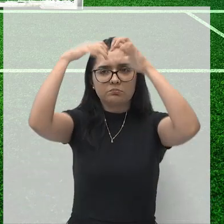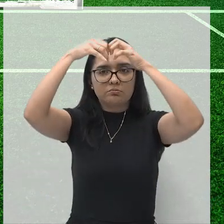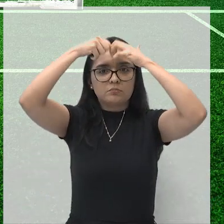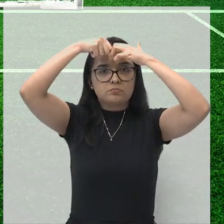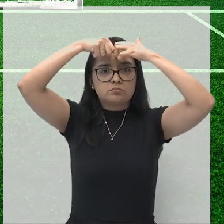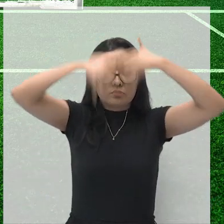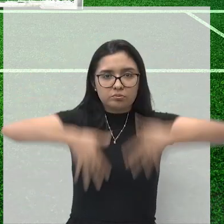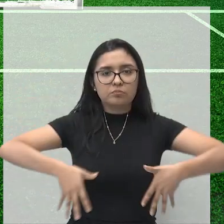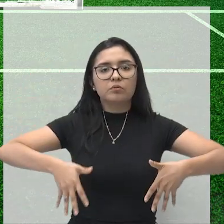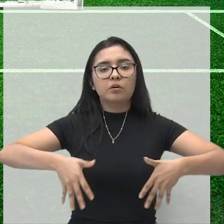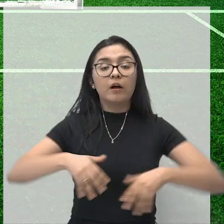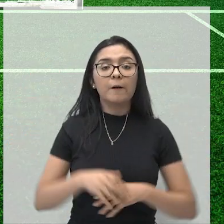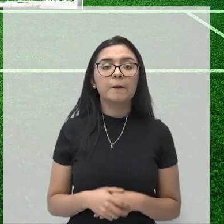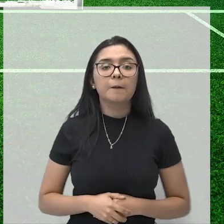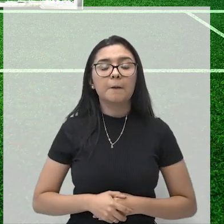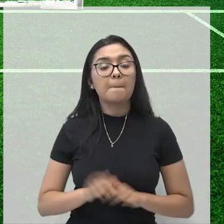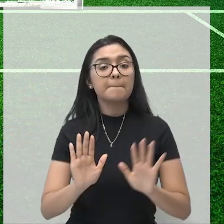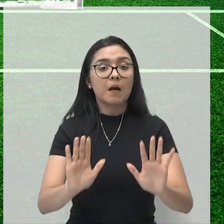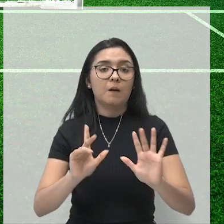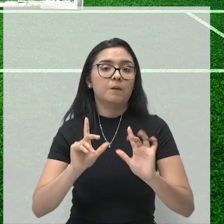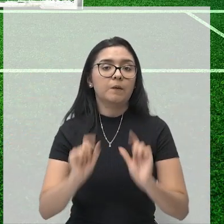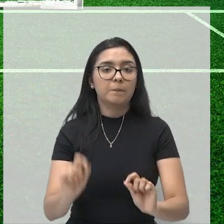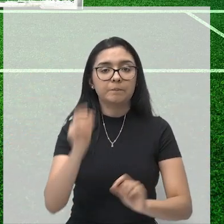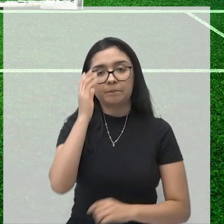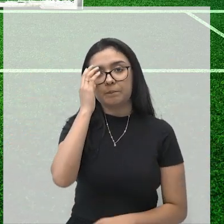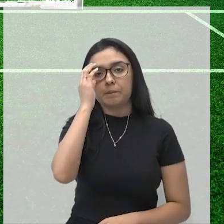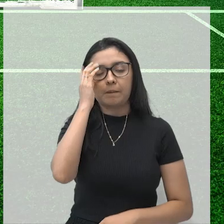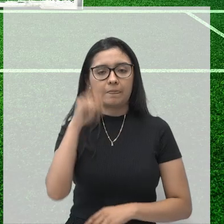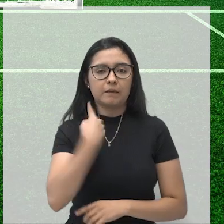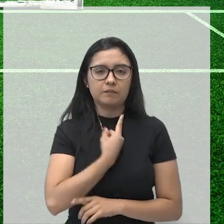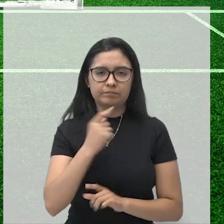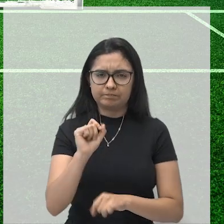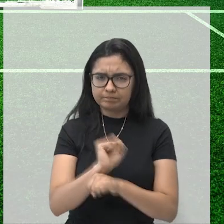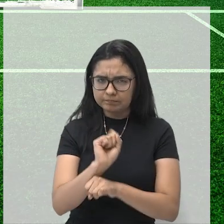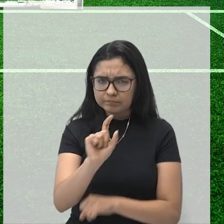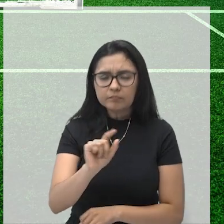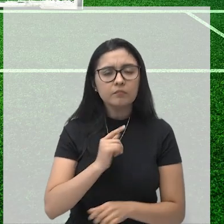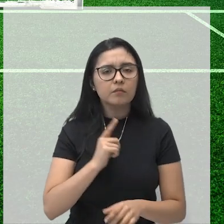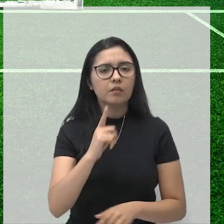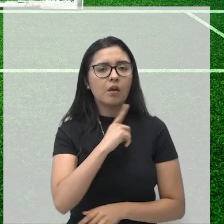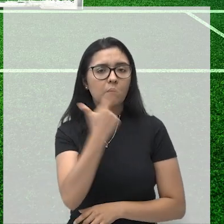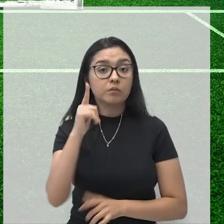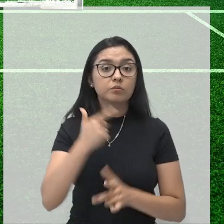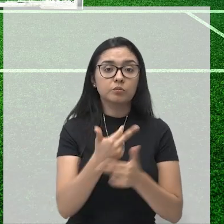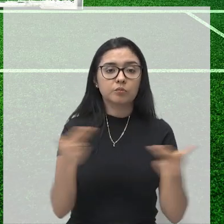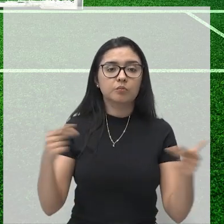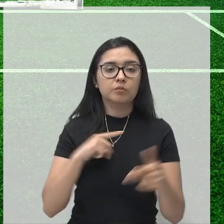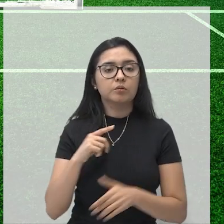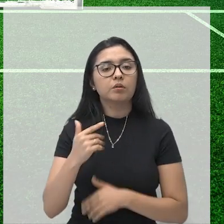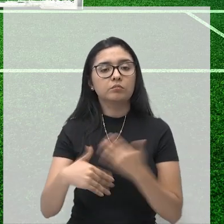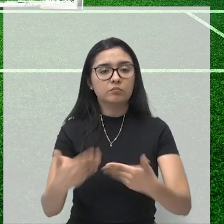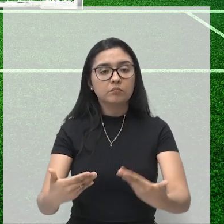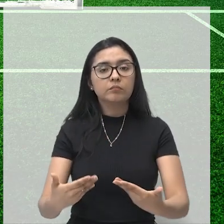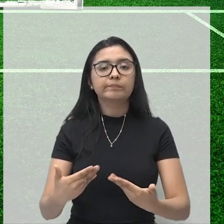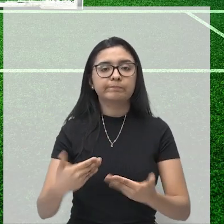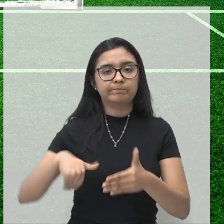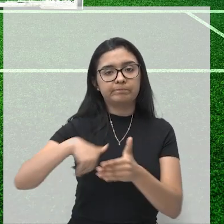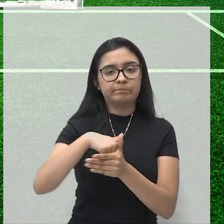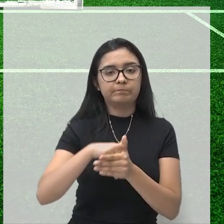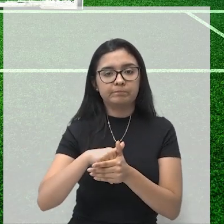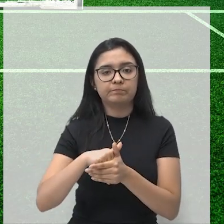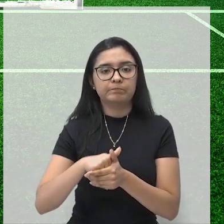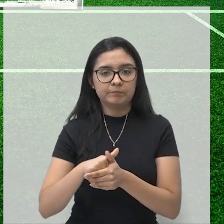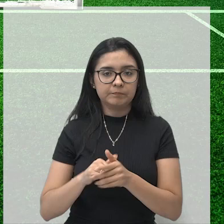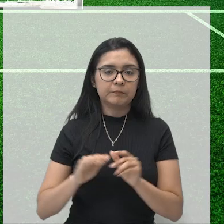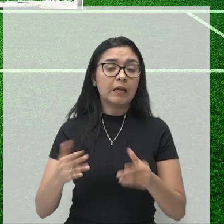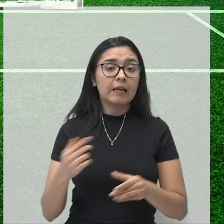nesse momento de vibração. Mas a gente não para por aí, né? Enquanto a partida continua, cada